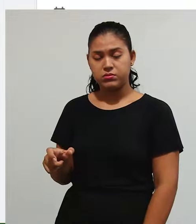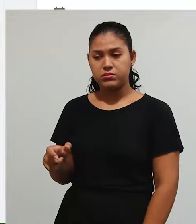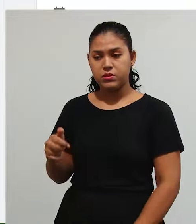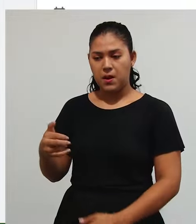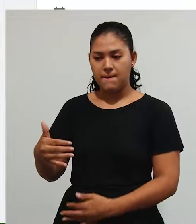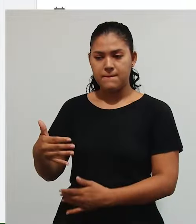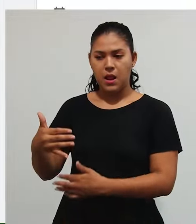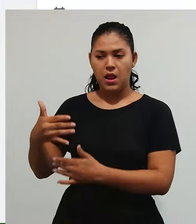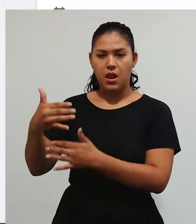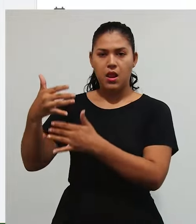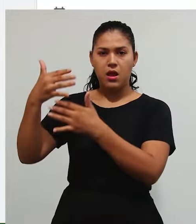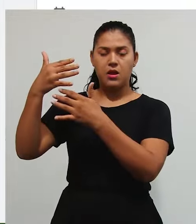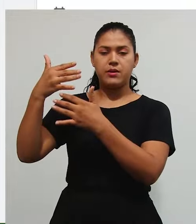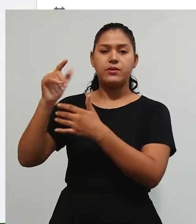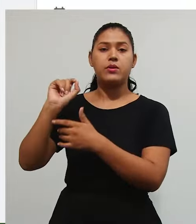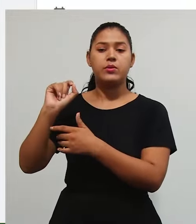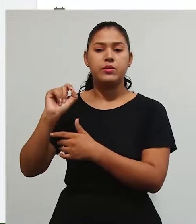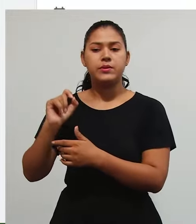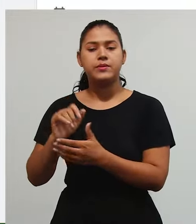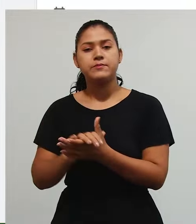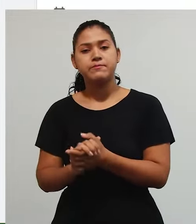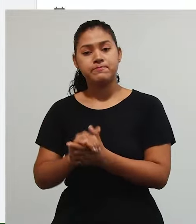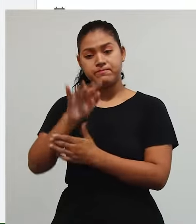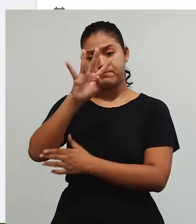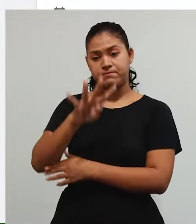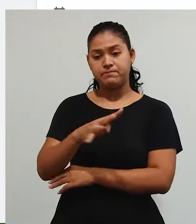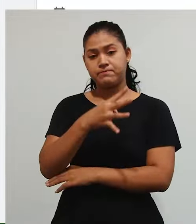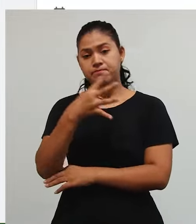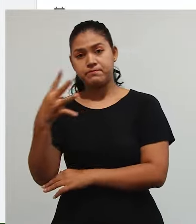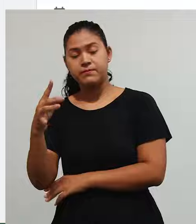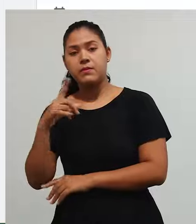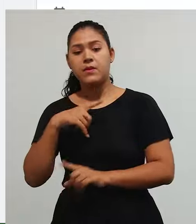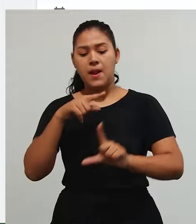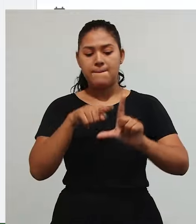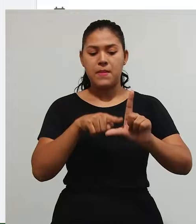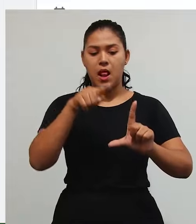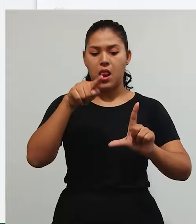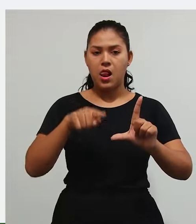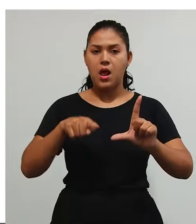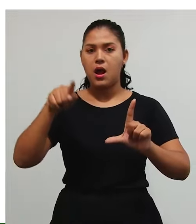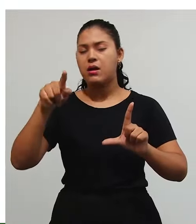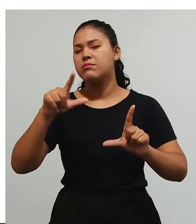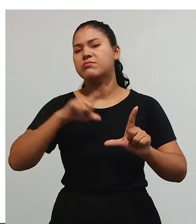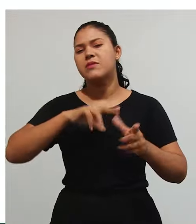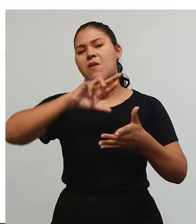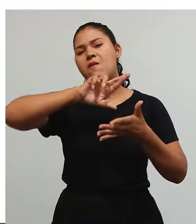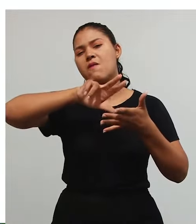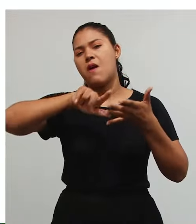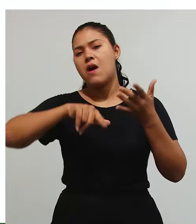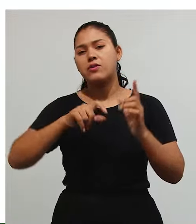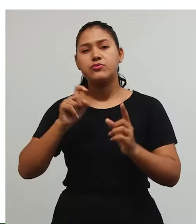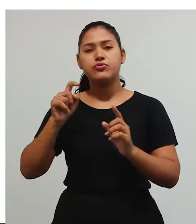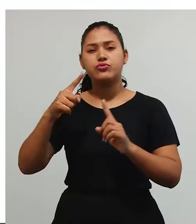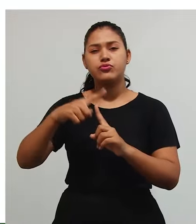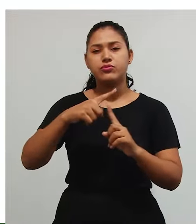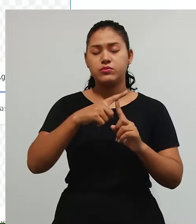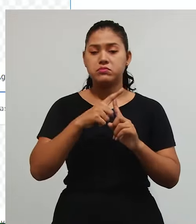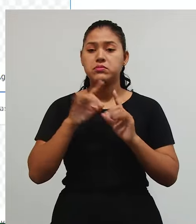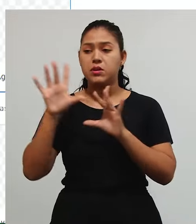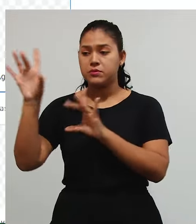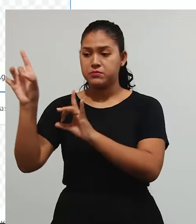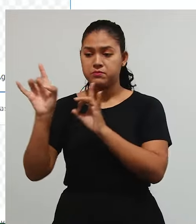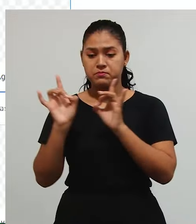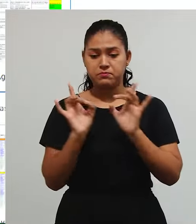Google Sites que tem planilhas, tem gráficos, e você pode trazer essas inserções para cá. Ó. Então, gráficos que